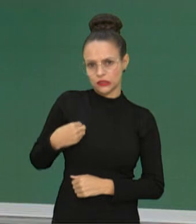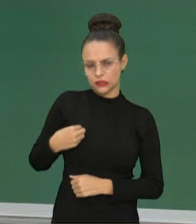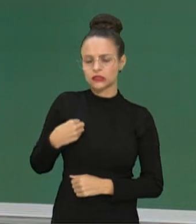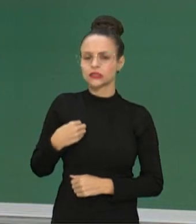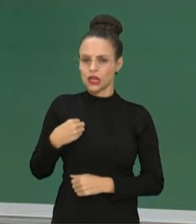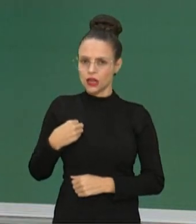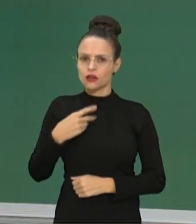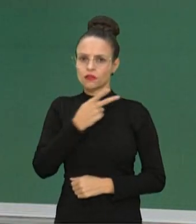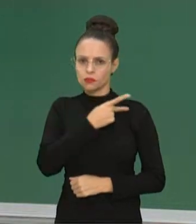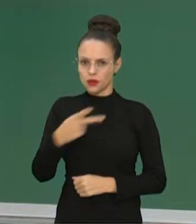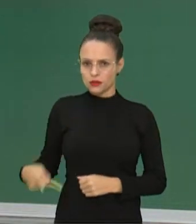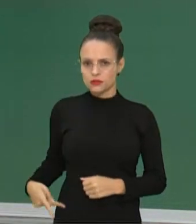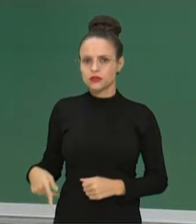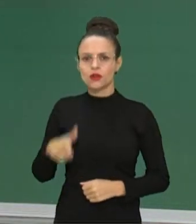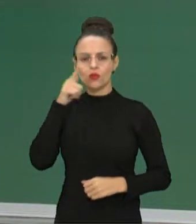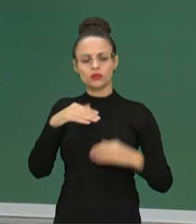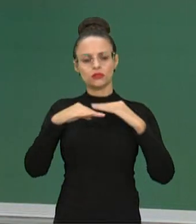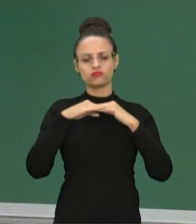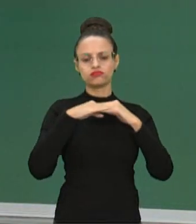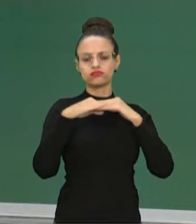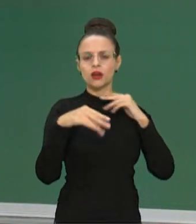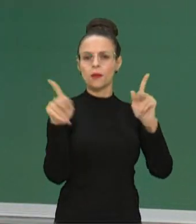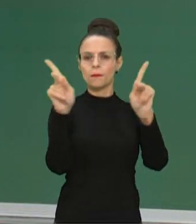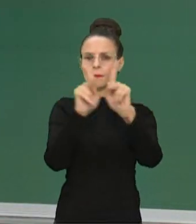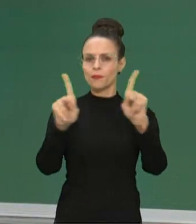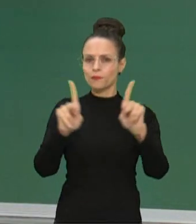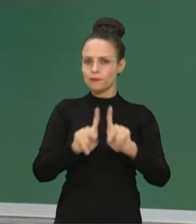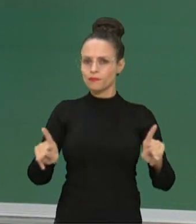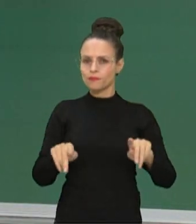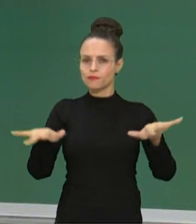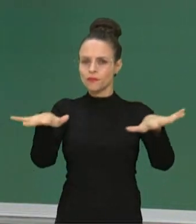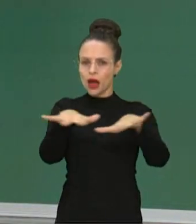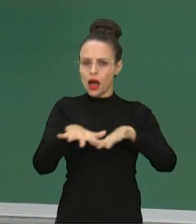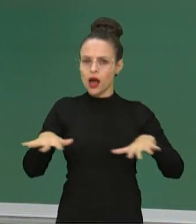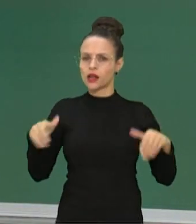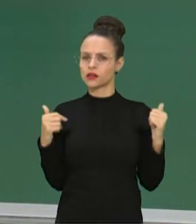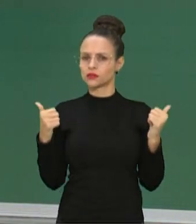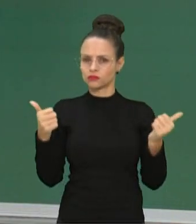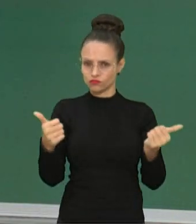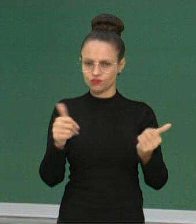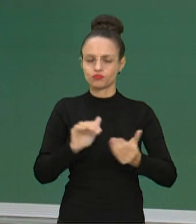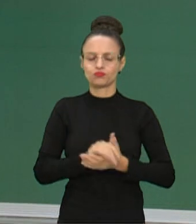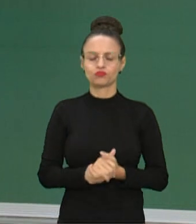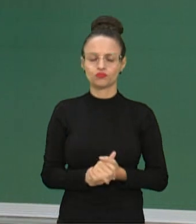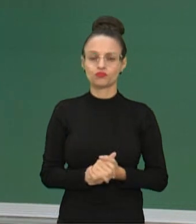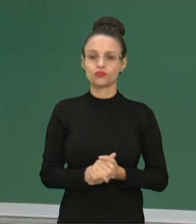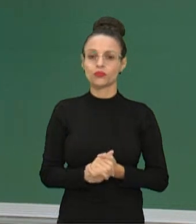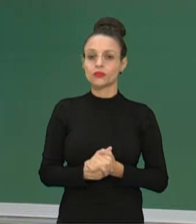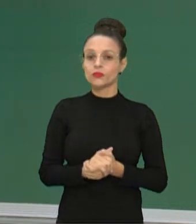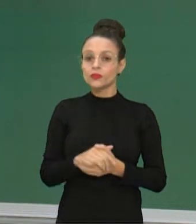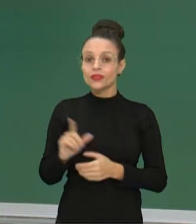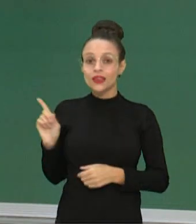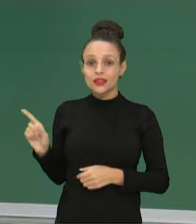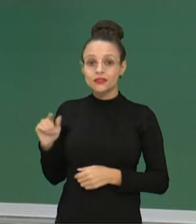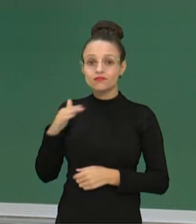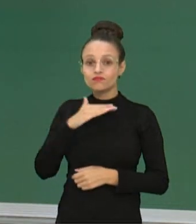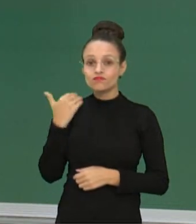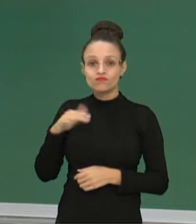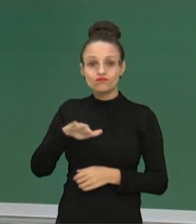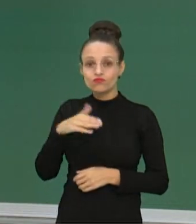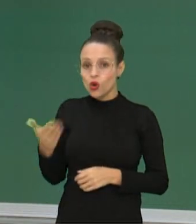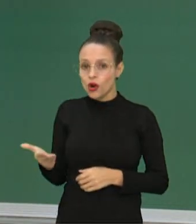a região ficou pacificada, ou mais pacificada. Com a sua morte,